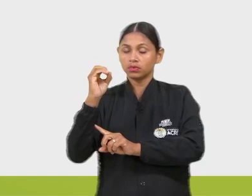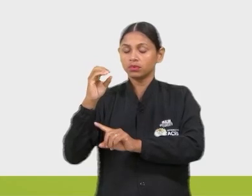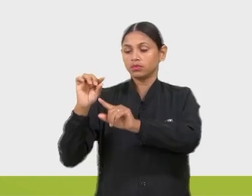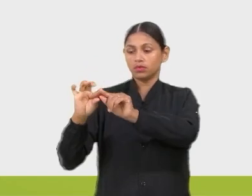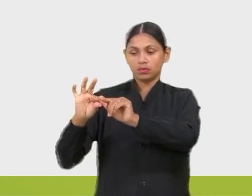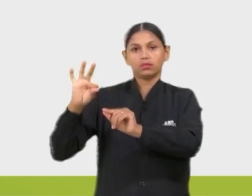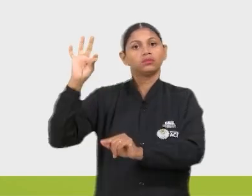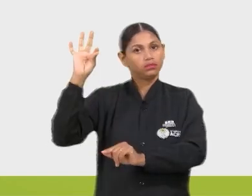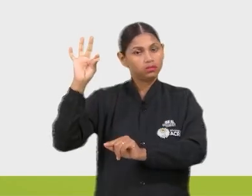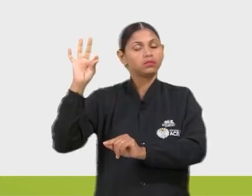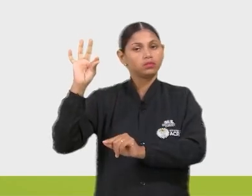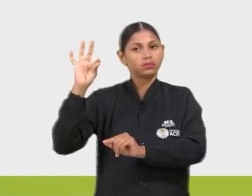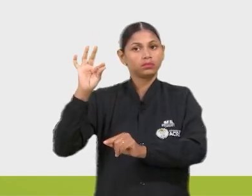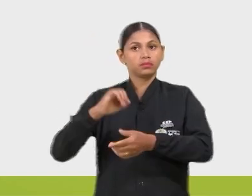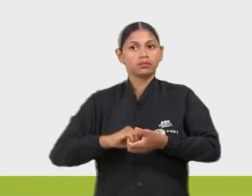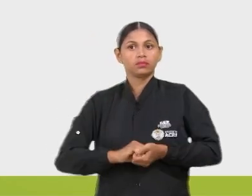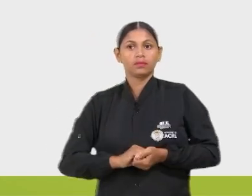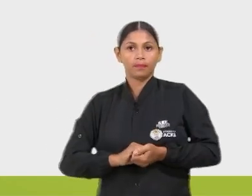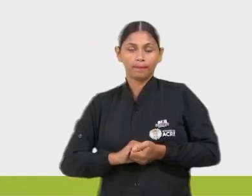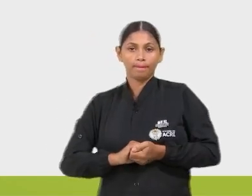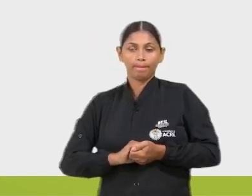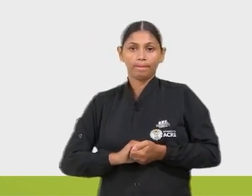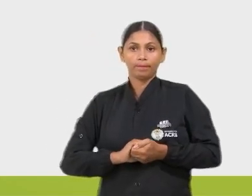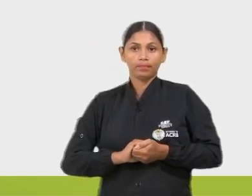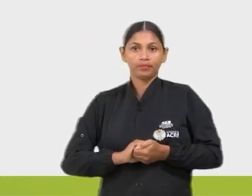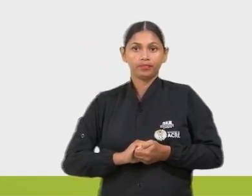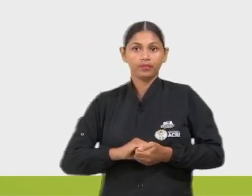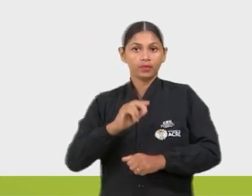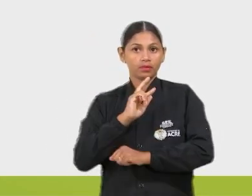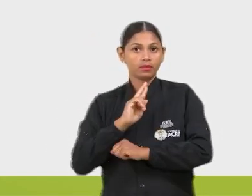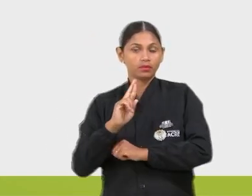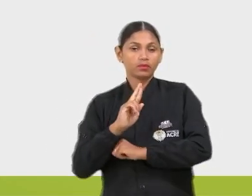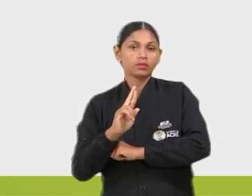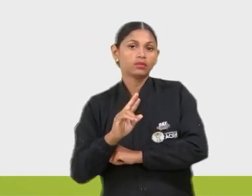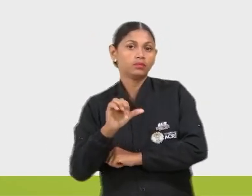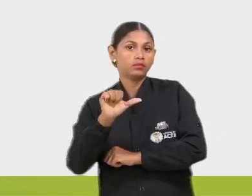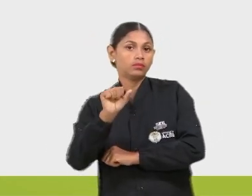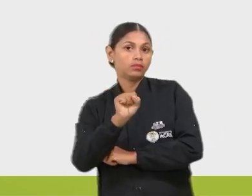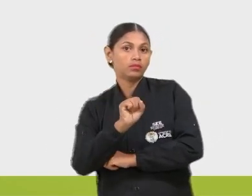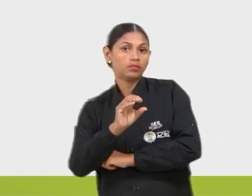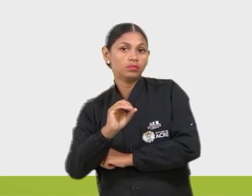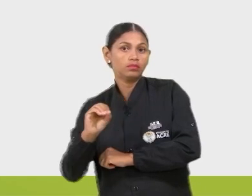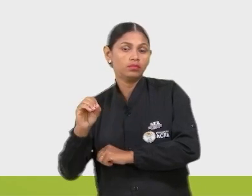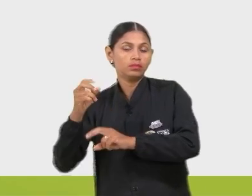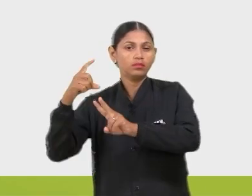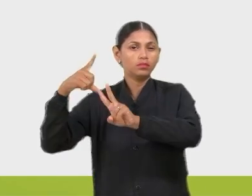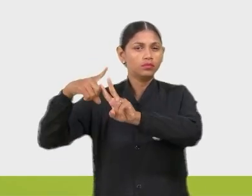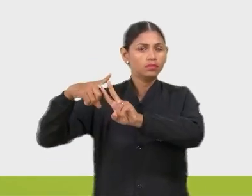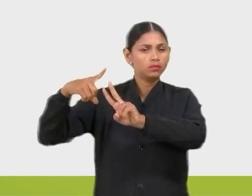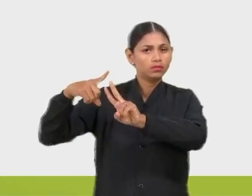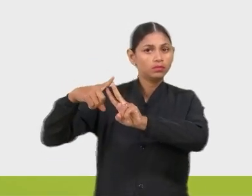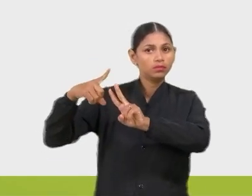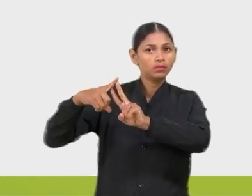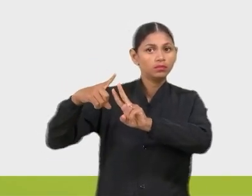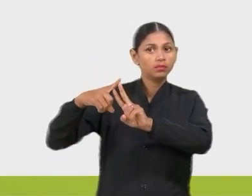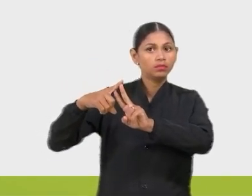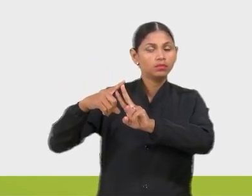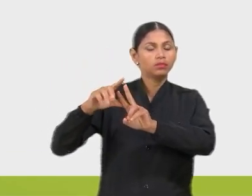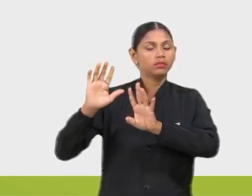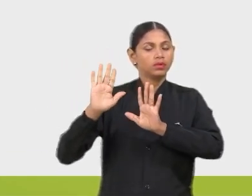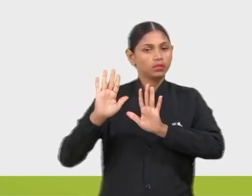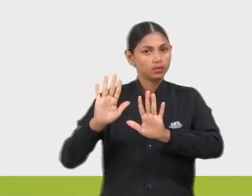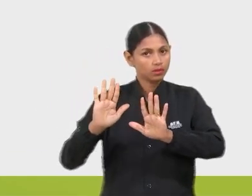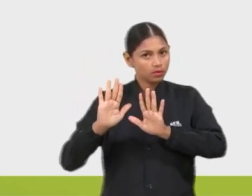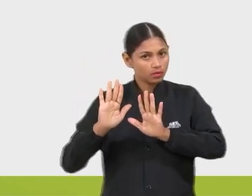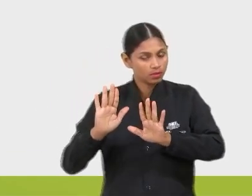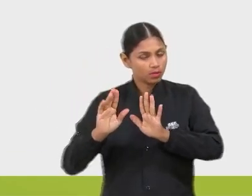16 vezes 50 vai dar 800π, tá bom? Segura aí. dá 800 π aí para a